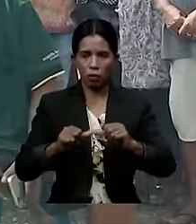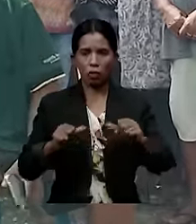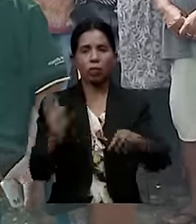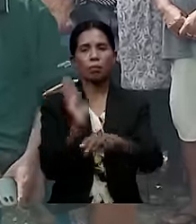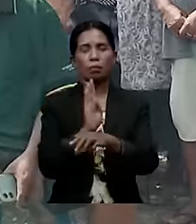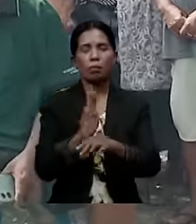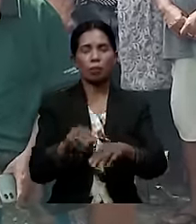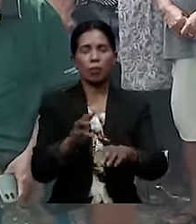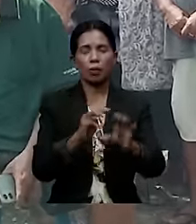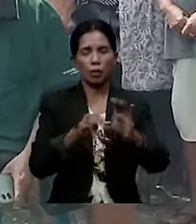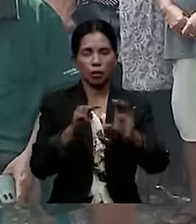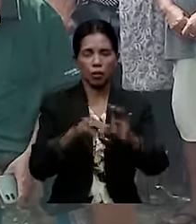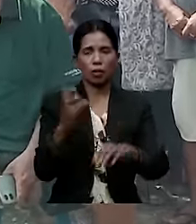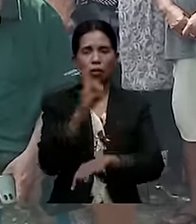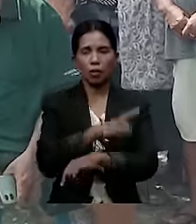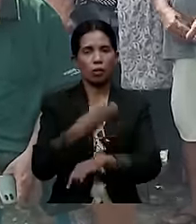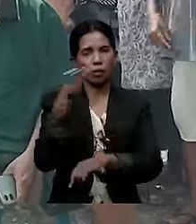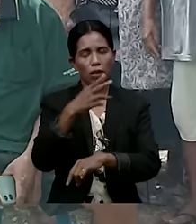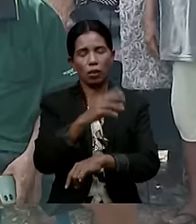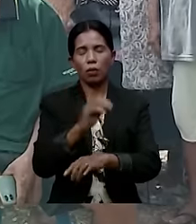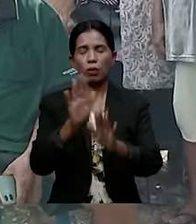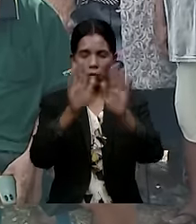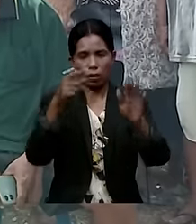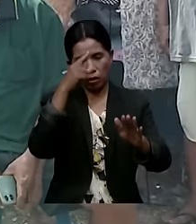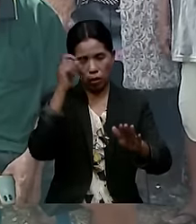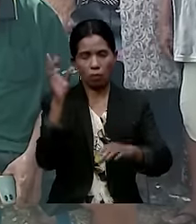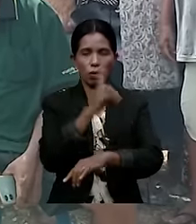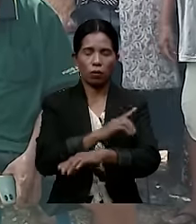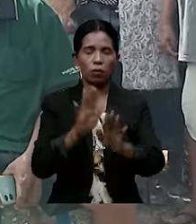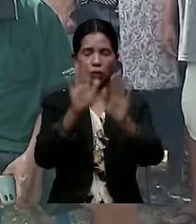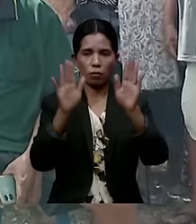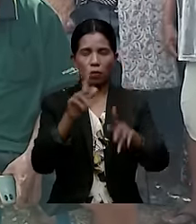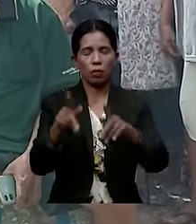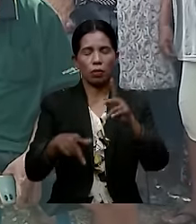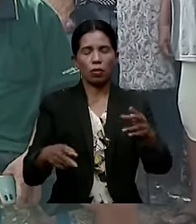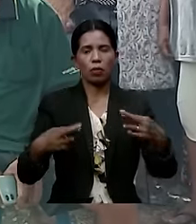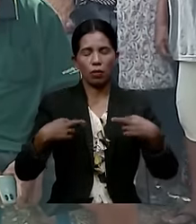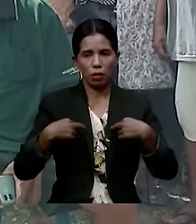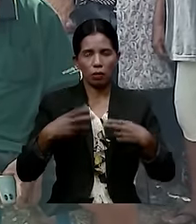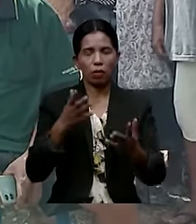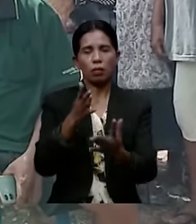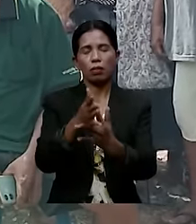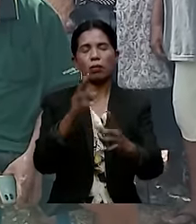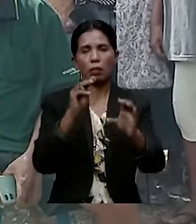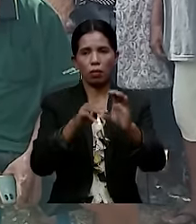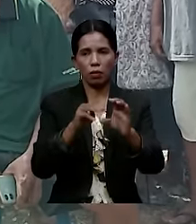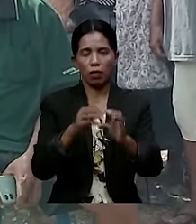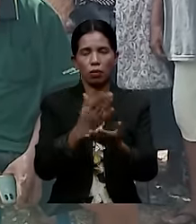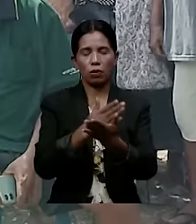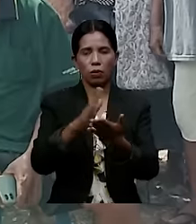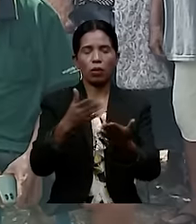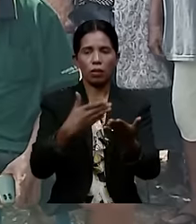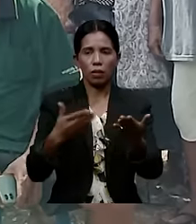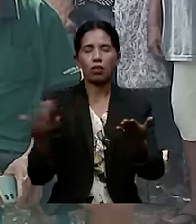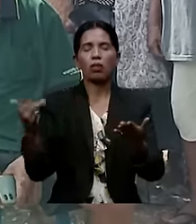fatin iha lorong quinta ho domingo. Tamba iha lorong domingo mak em ho totu descansa ho dibele asesu ba mercado. Atuhola sasang no